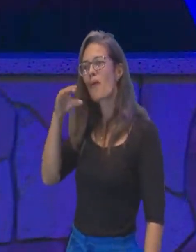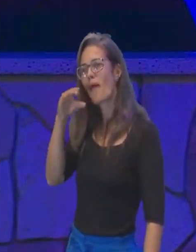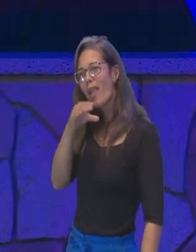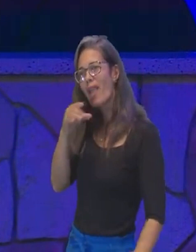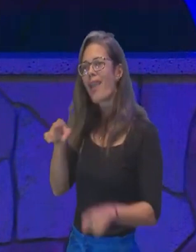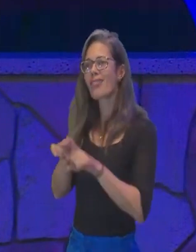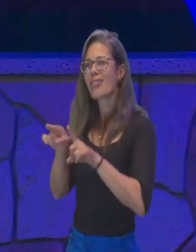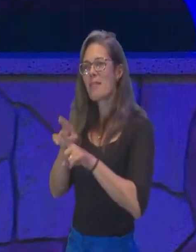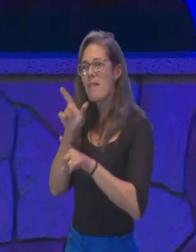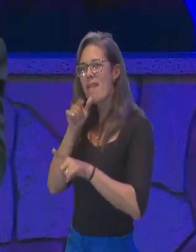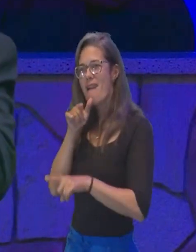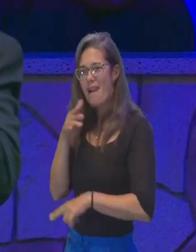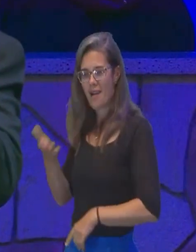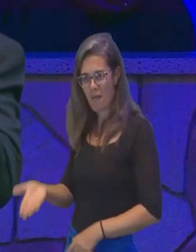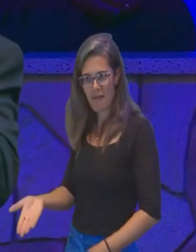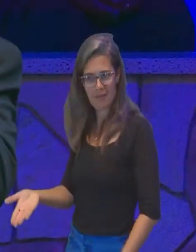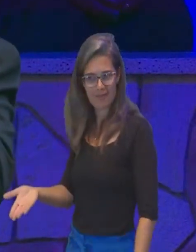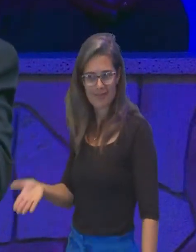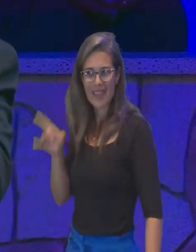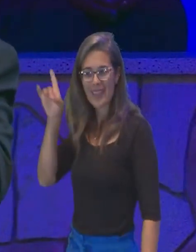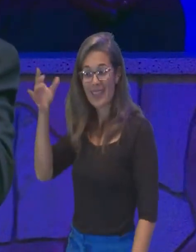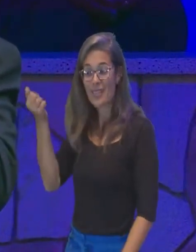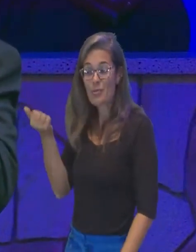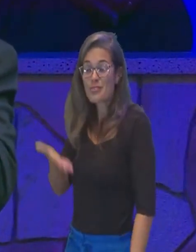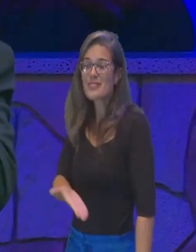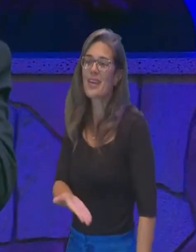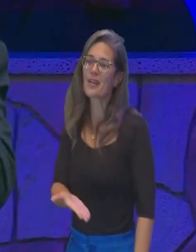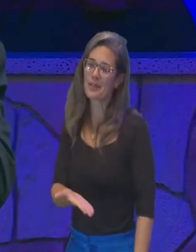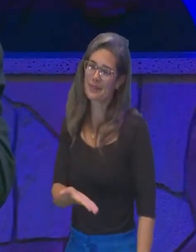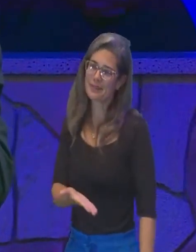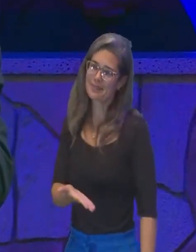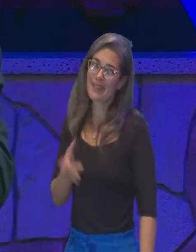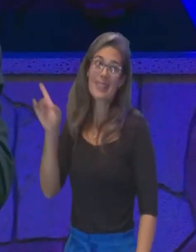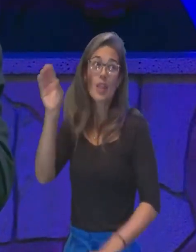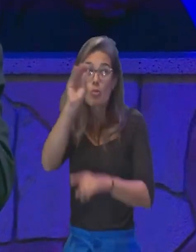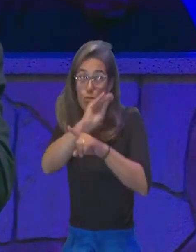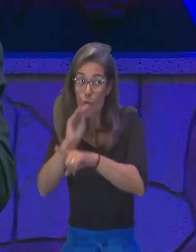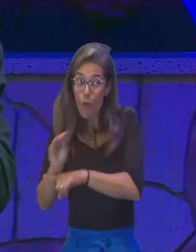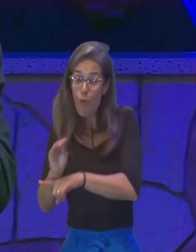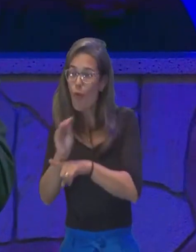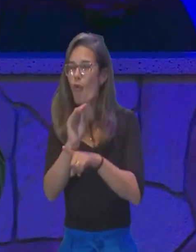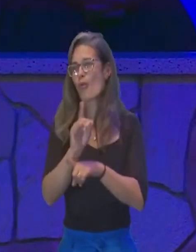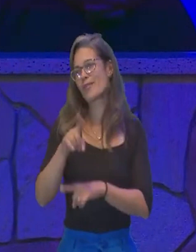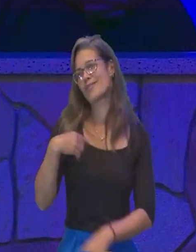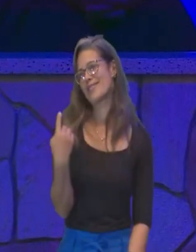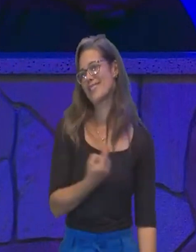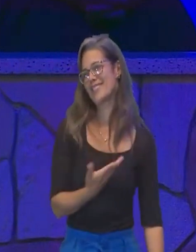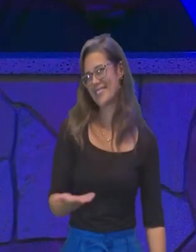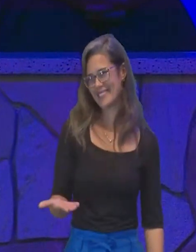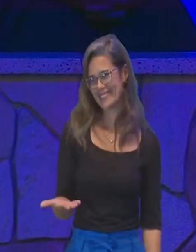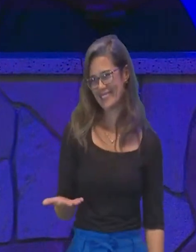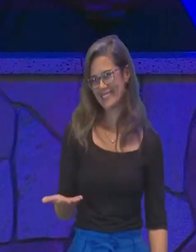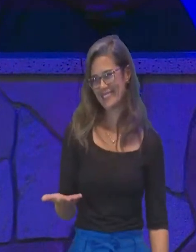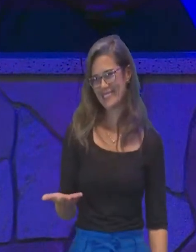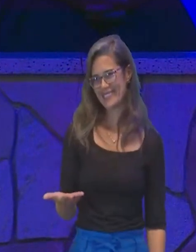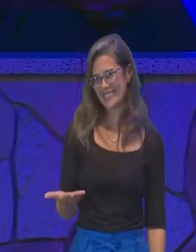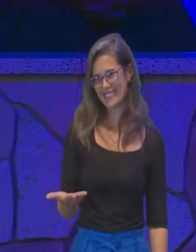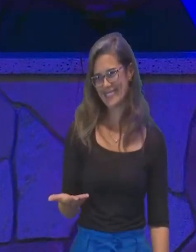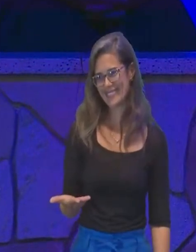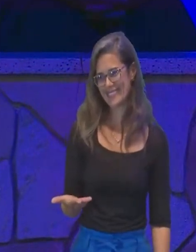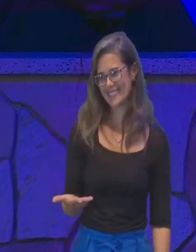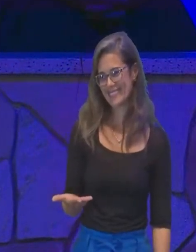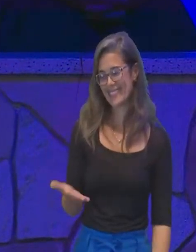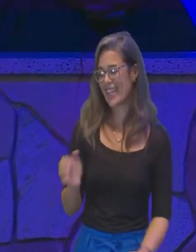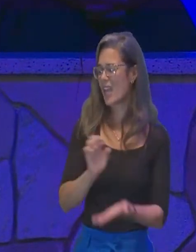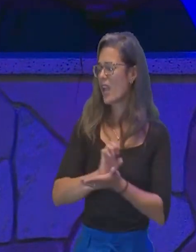pelo nosso Deus. É assim que Deus nos trata, queridos. Elias estava